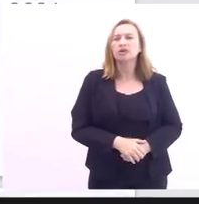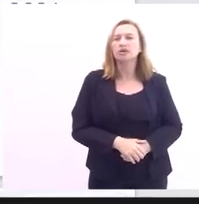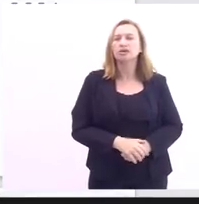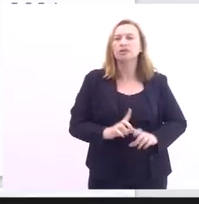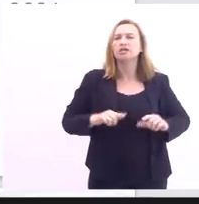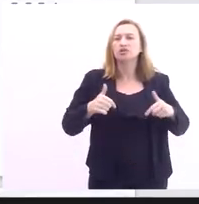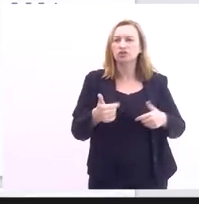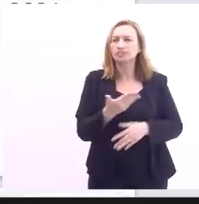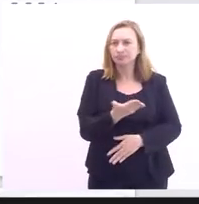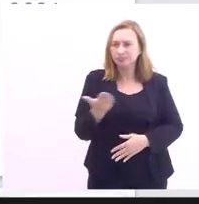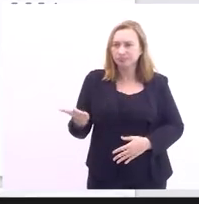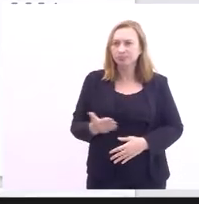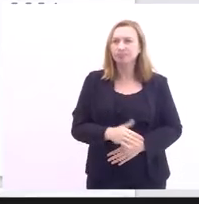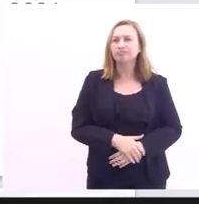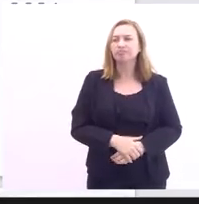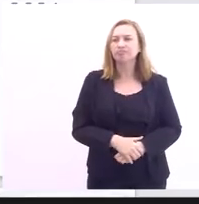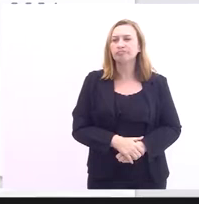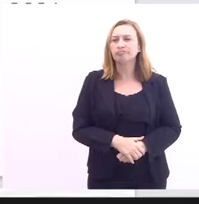as ações.